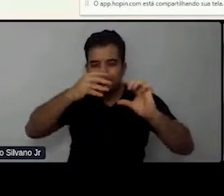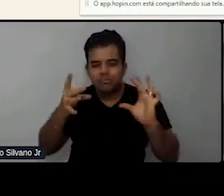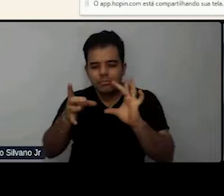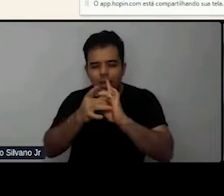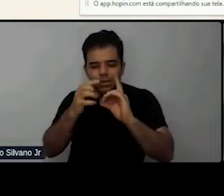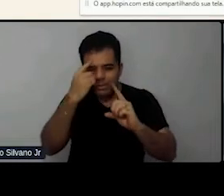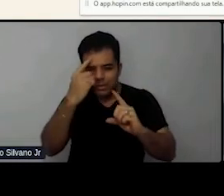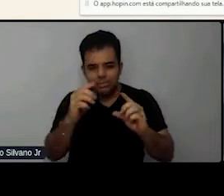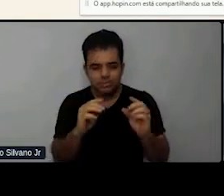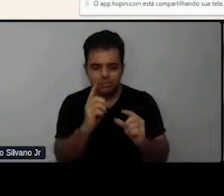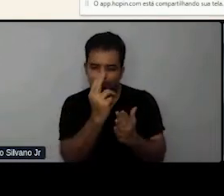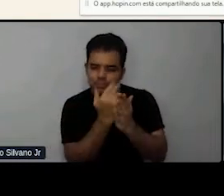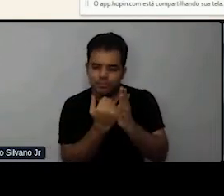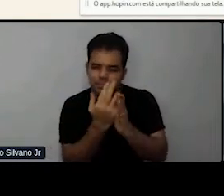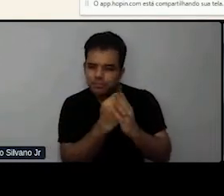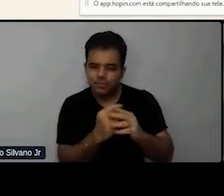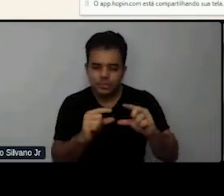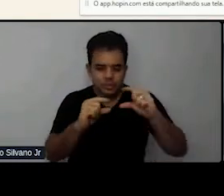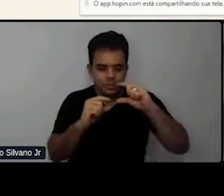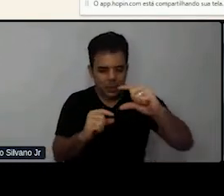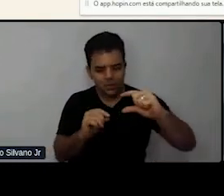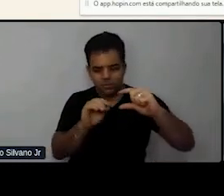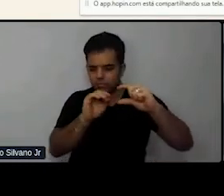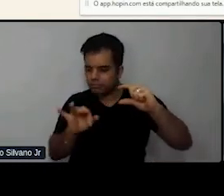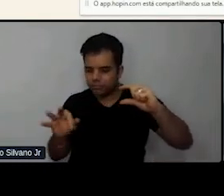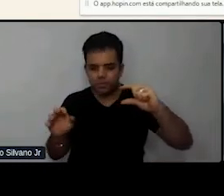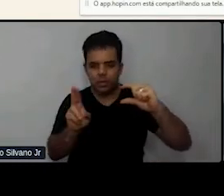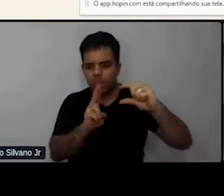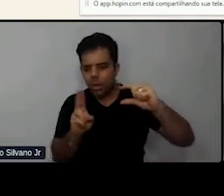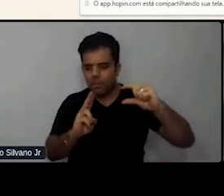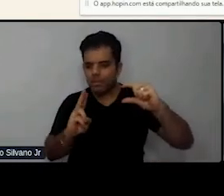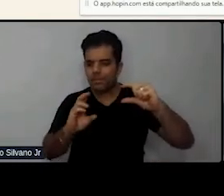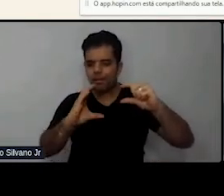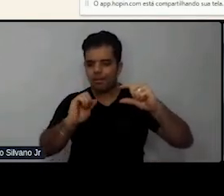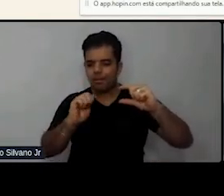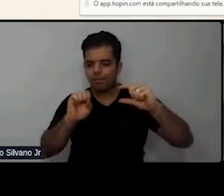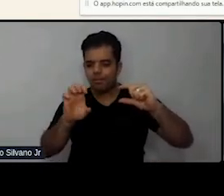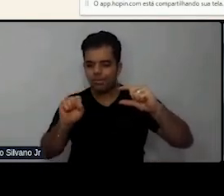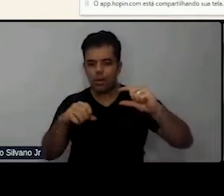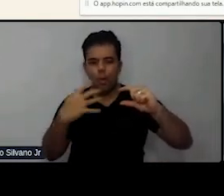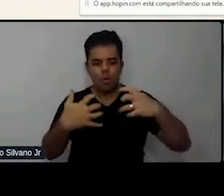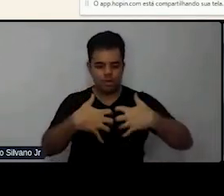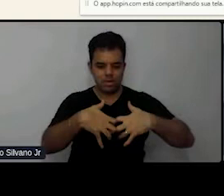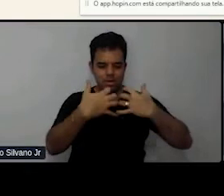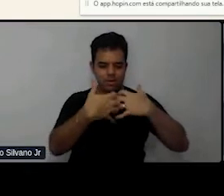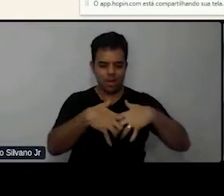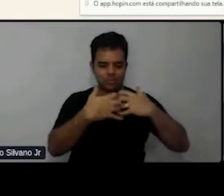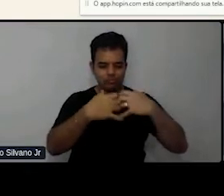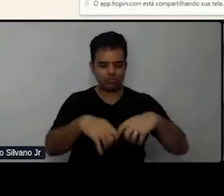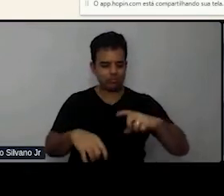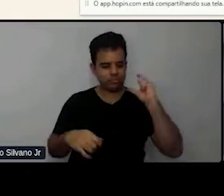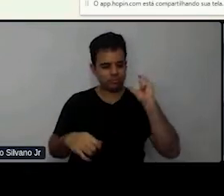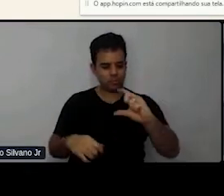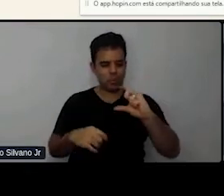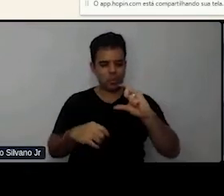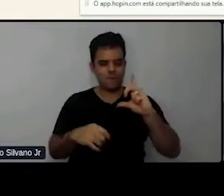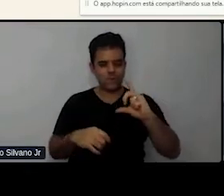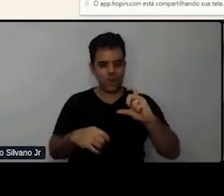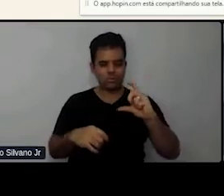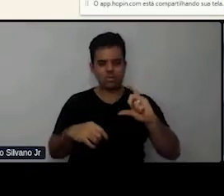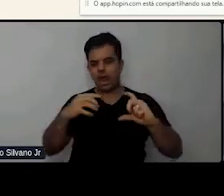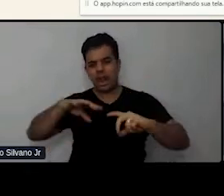Ou, por exemplo, quando a gente tem um ícone de engrenagem. e ao lado a gente tem